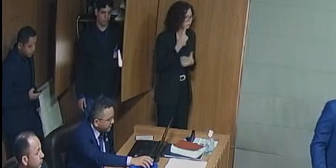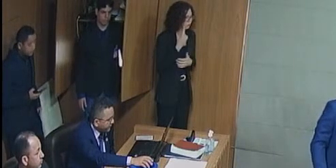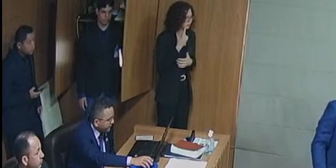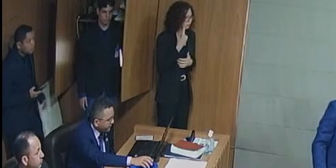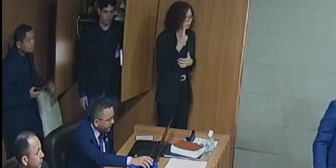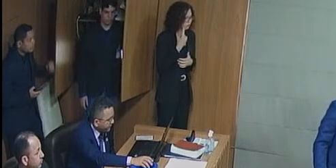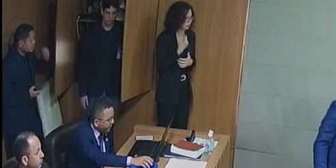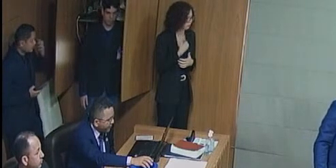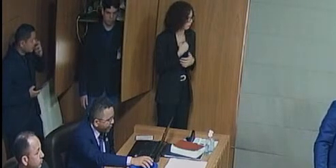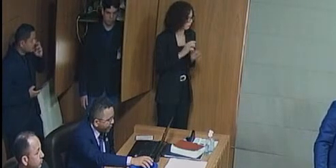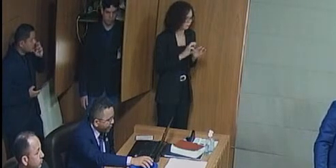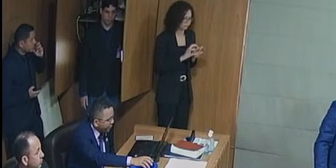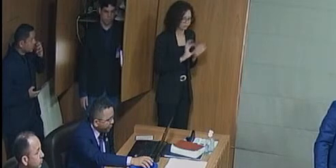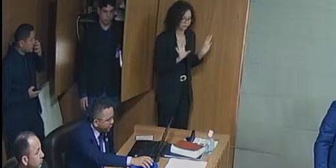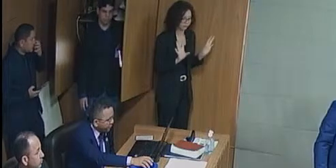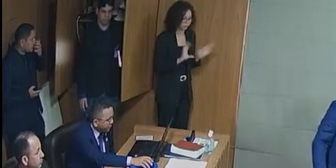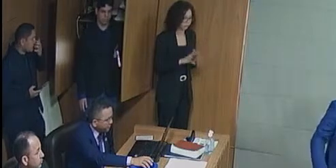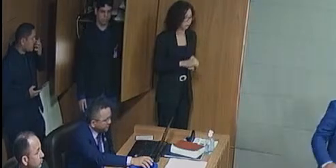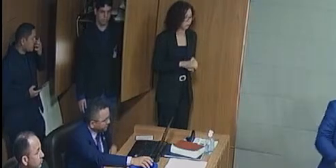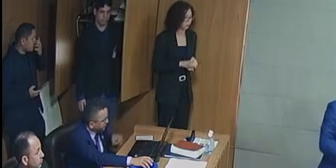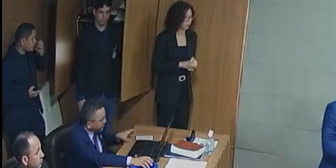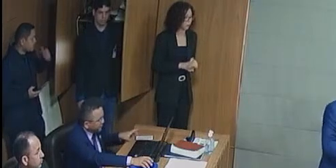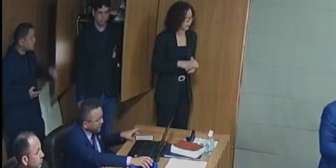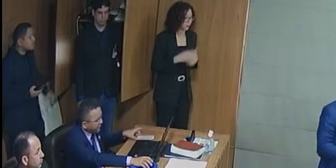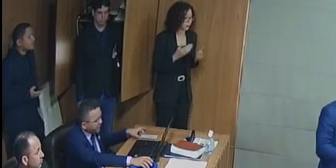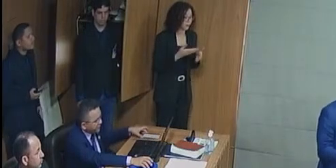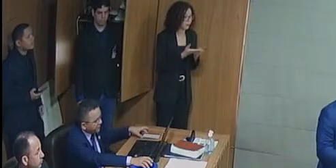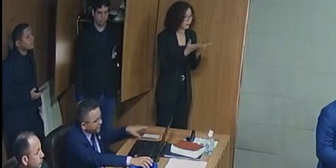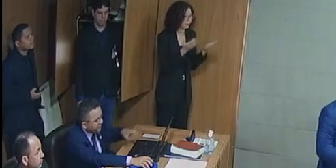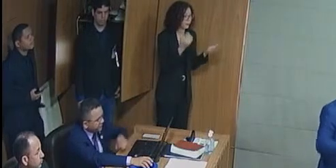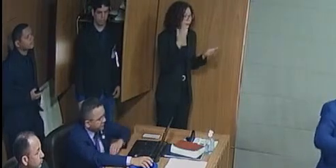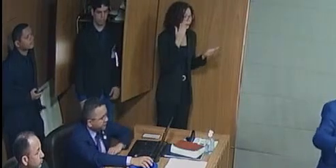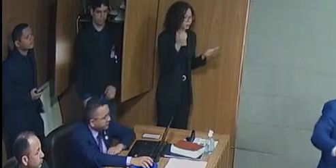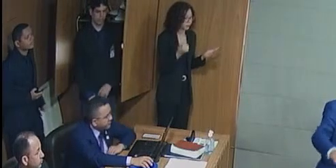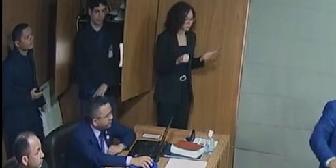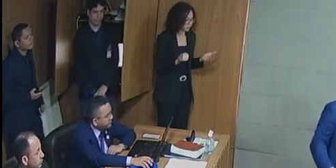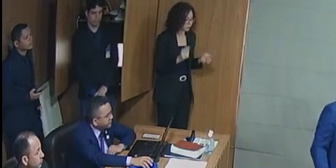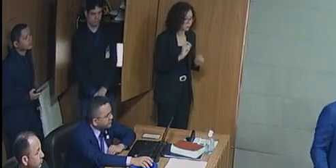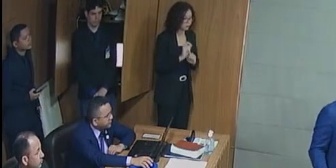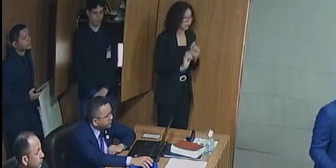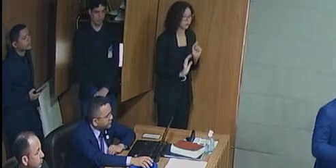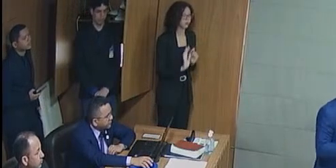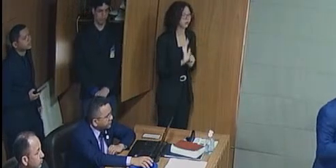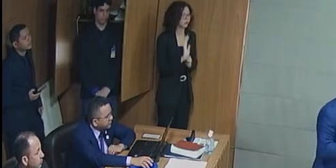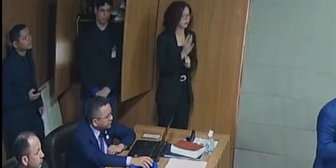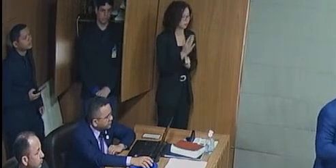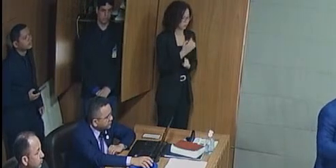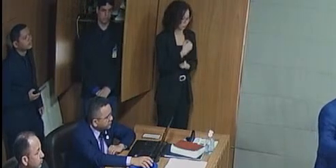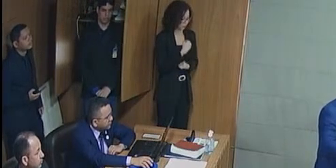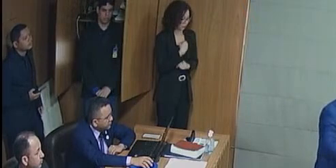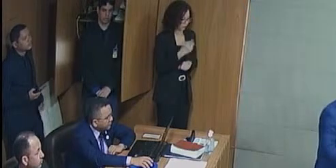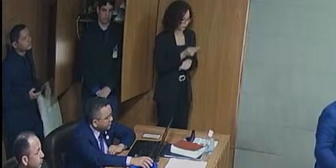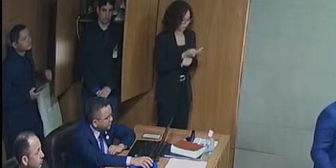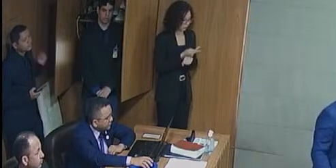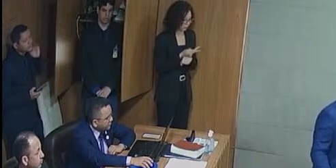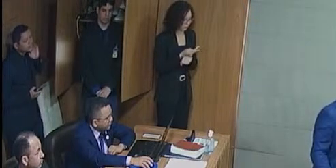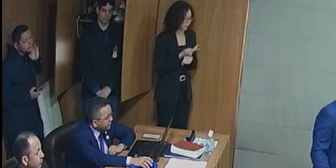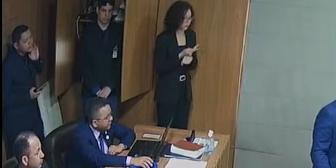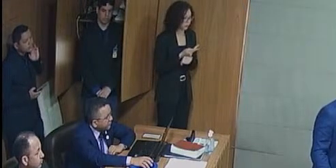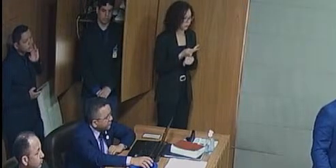à disposição vossas excelênci sabem da medida que foi tomada eu procurei o